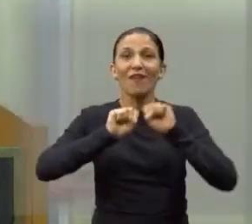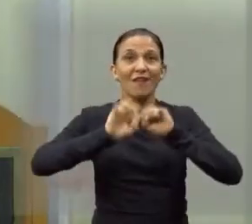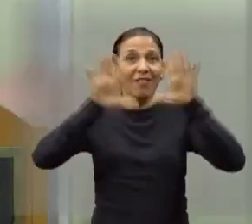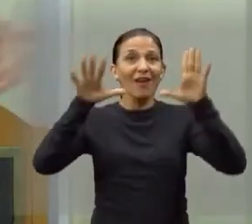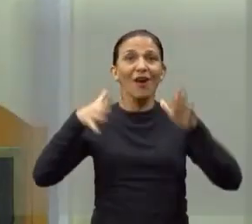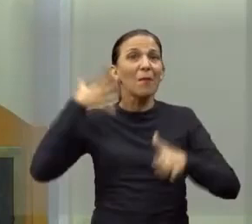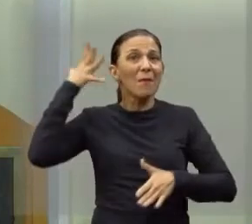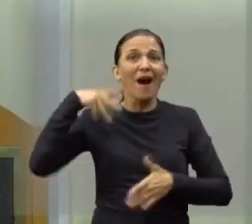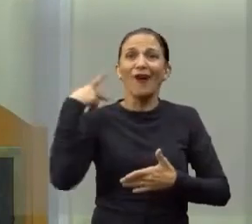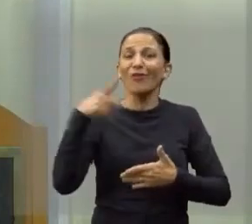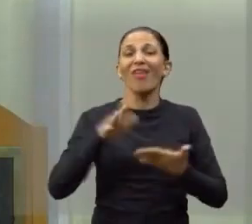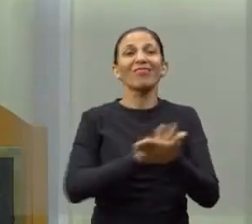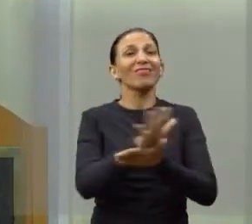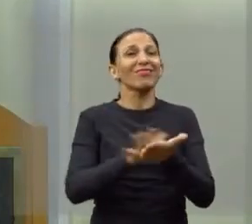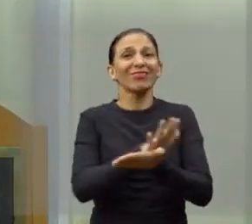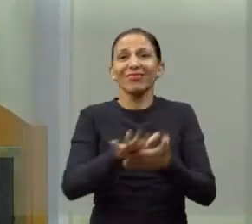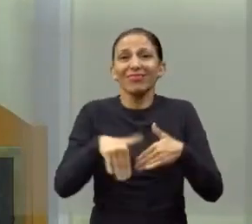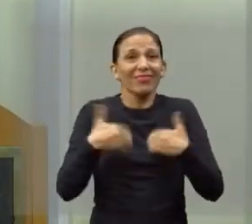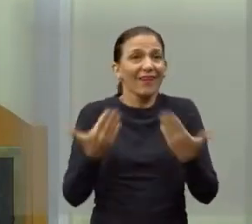que era a crítica?